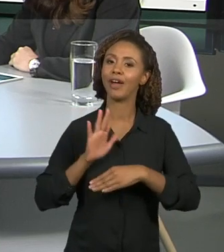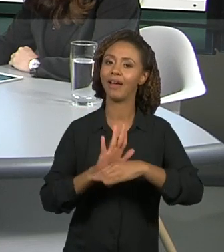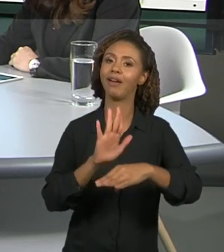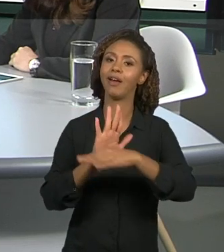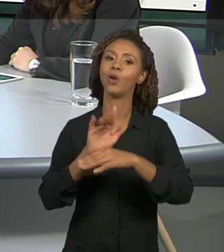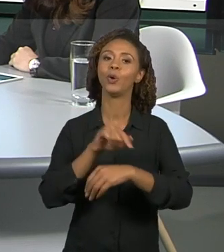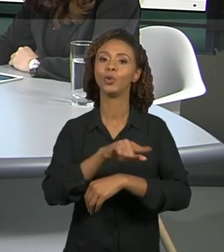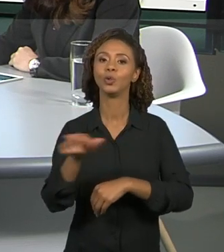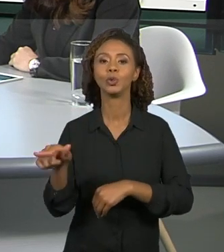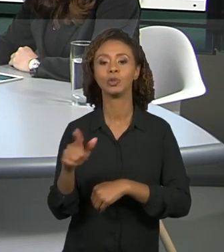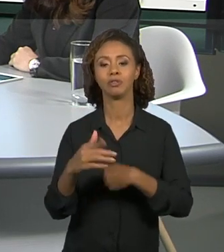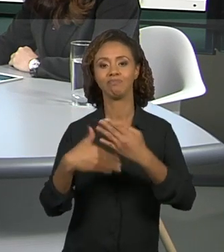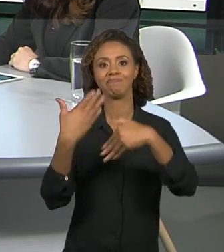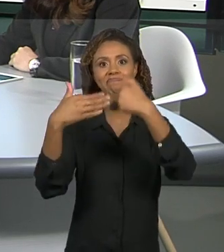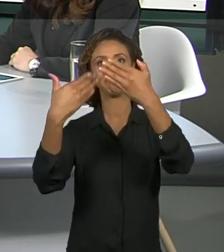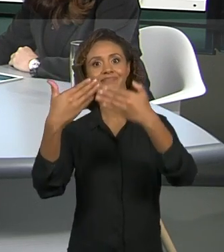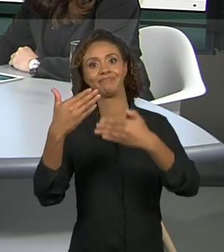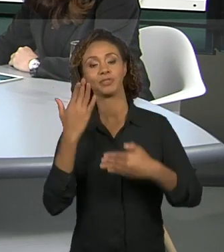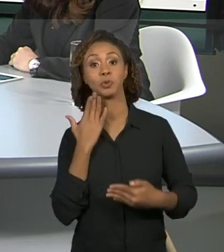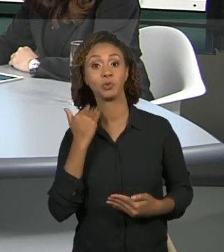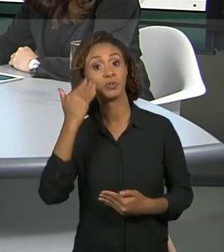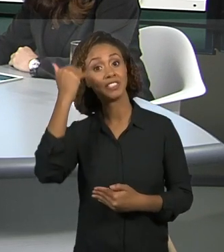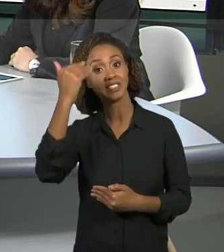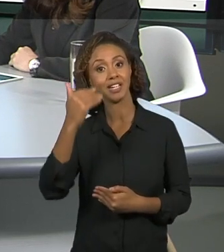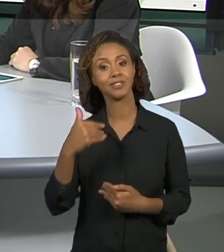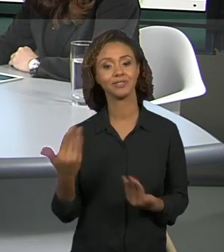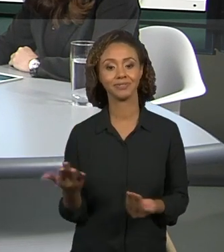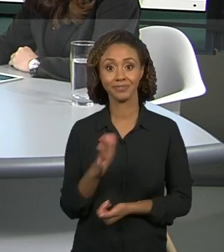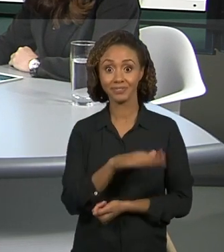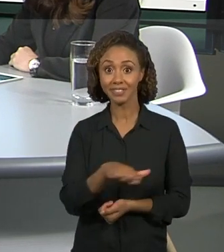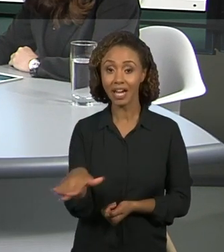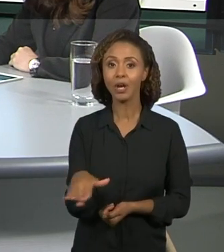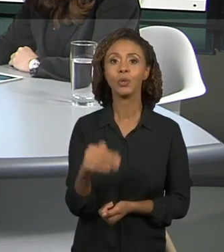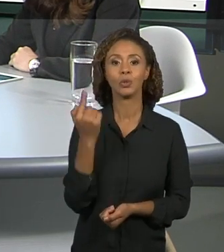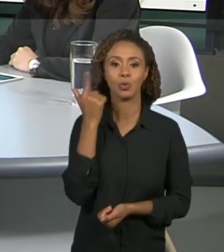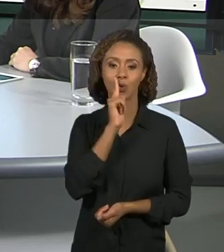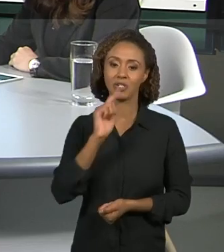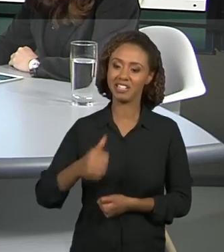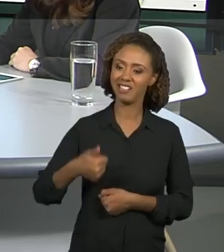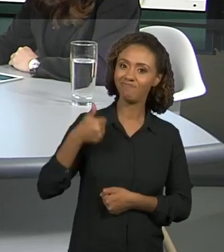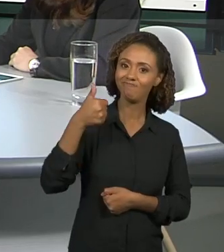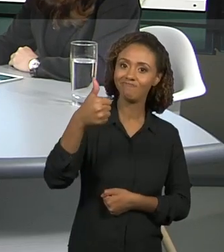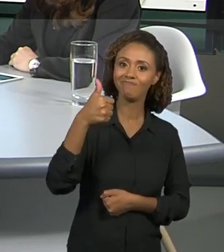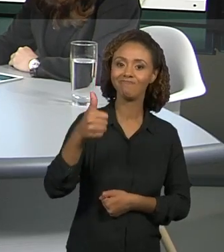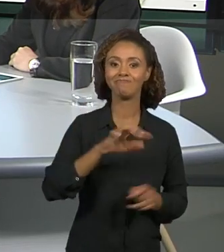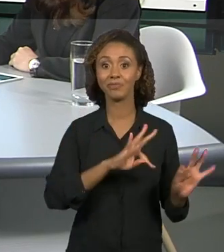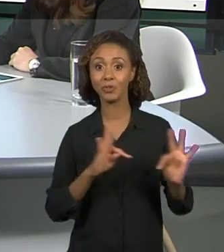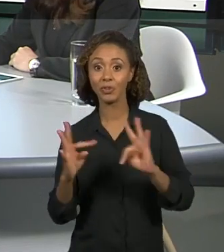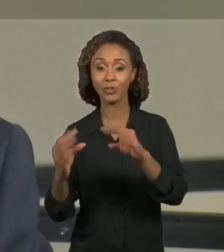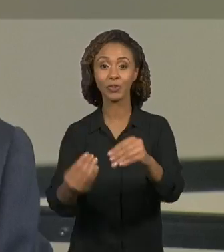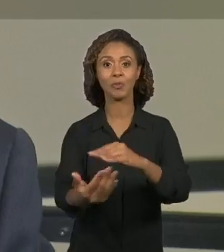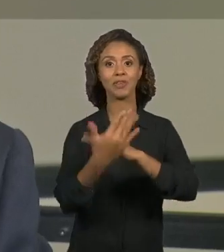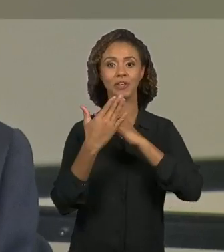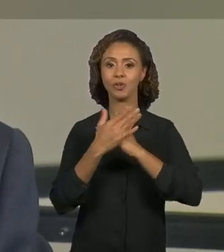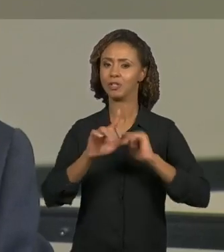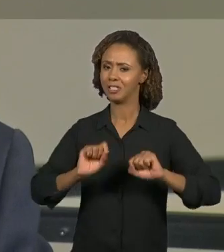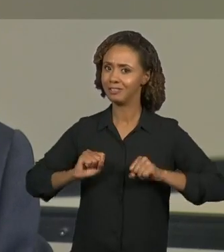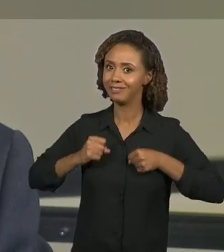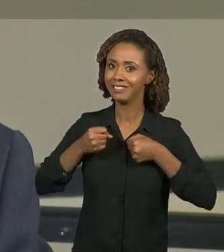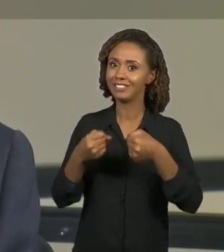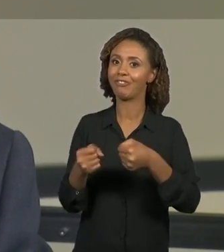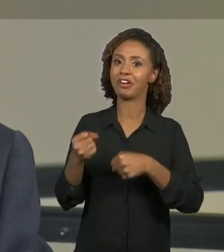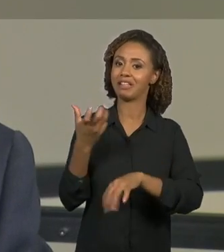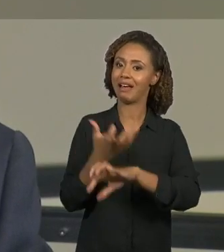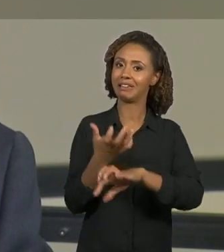aí para encher obter sucesso e os alunos também agora né ou colaboração né de todos aí né com afinco e também